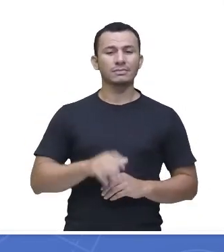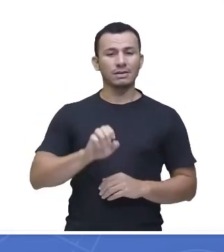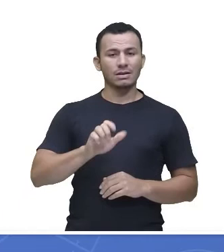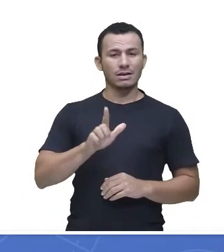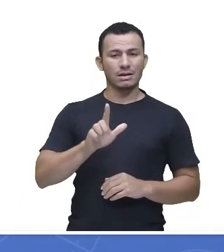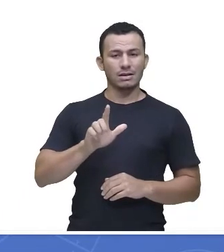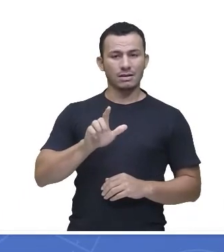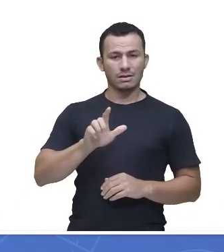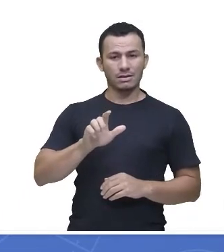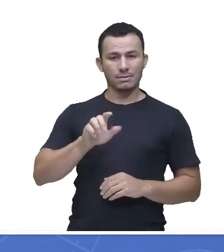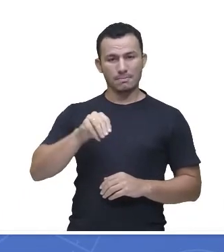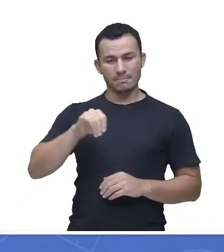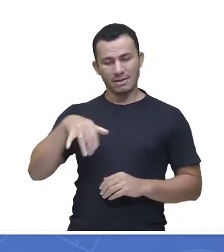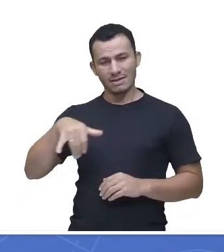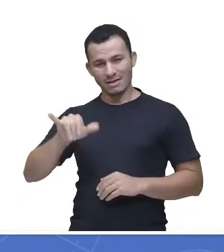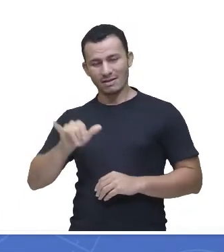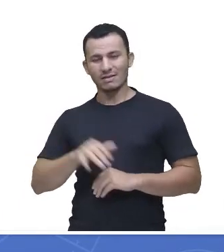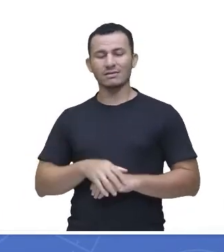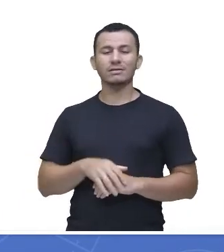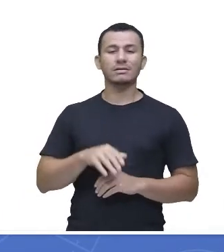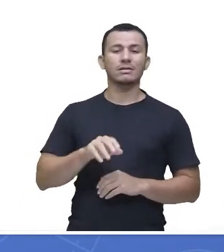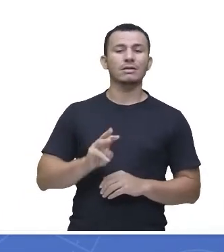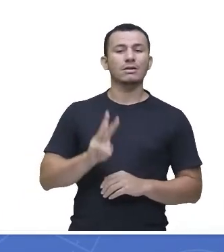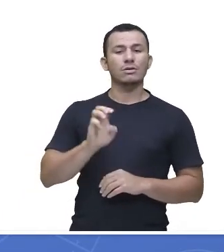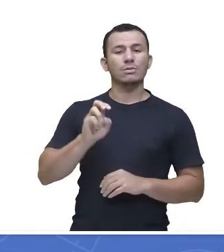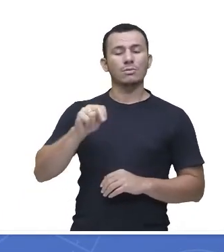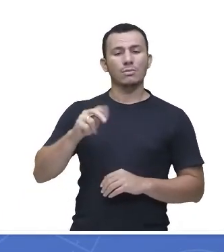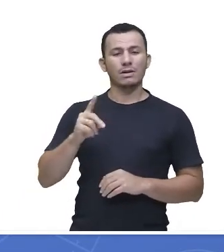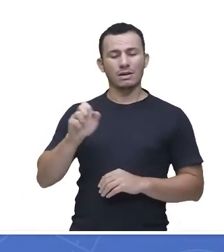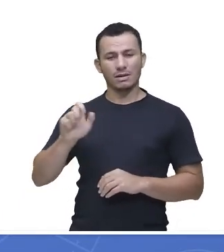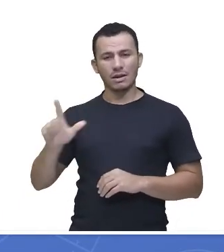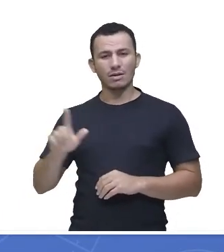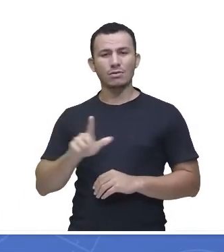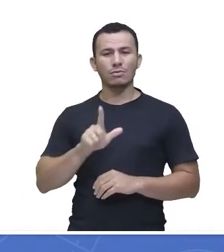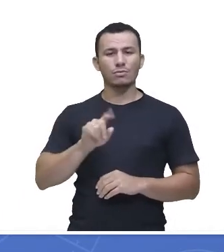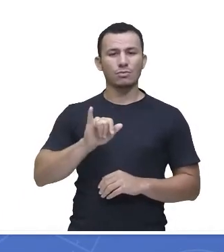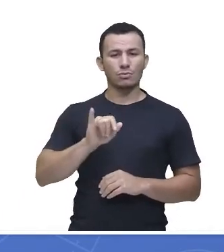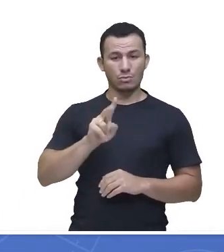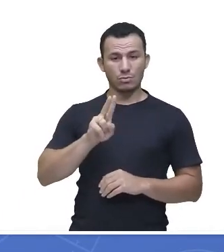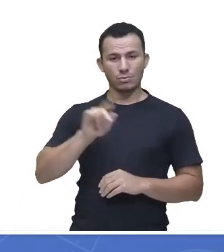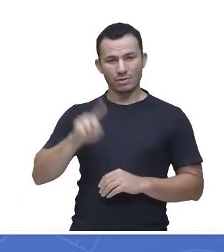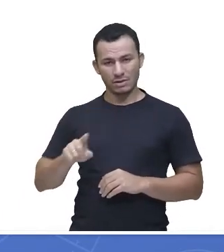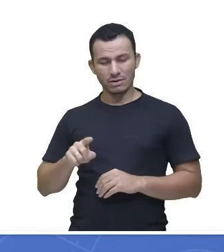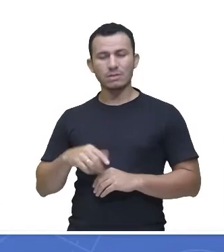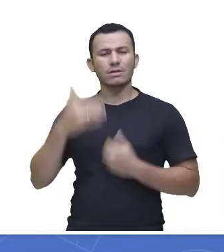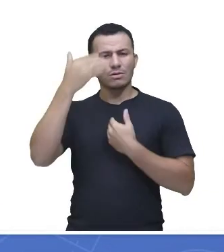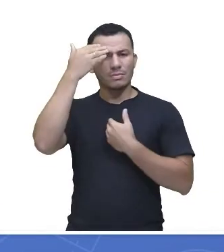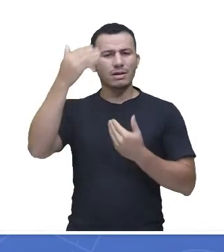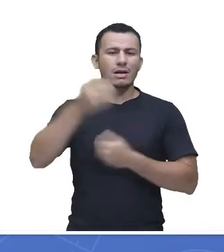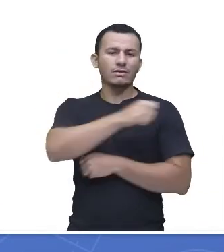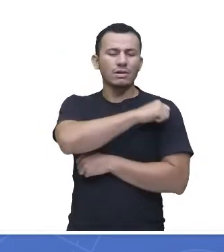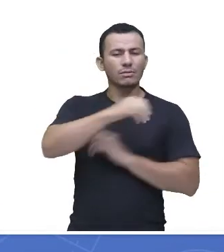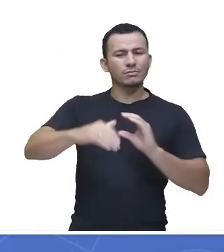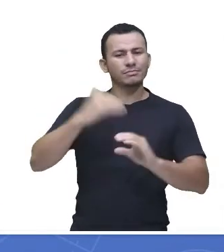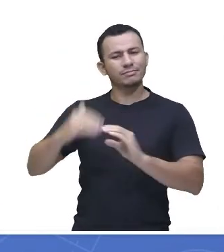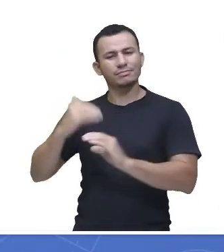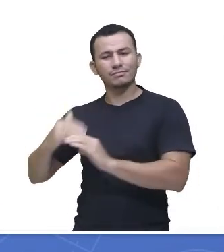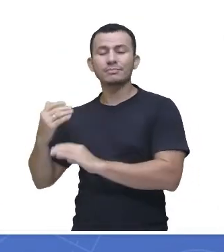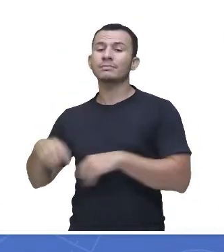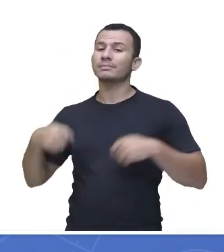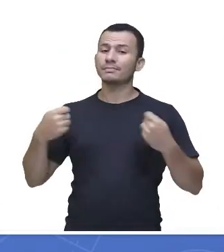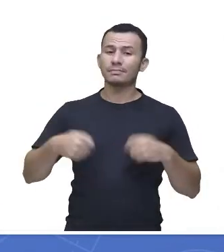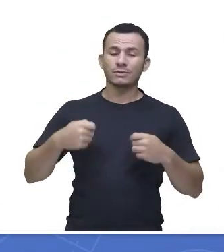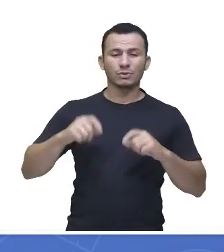Emily. Wendel, muitos participando, Luiz Felipe participando, obrigada àqueles que estão participando. Gente, há